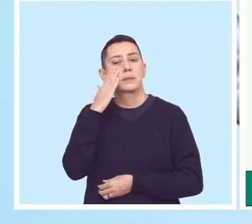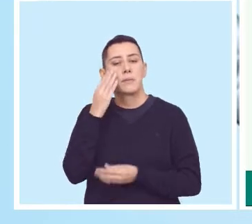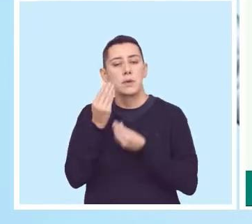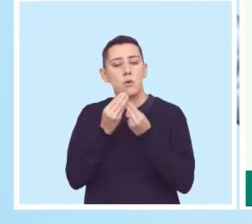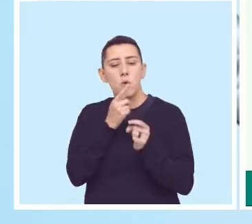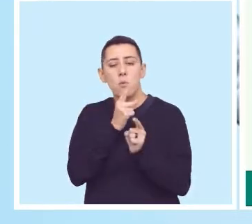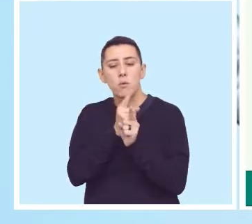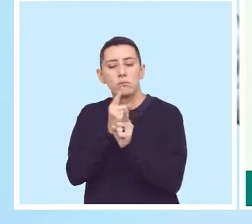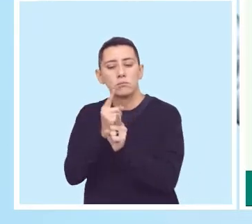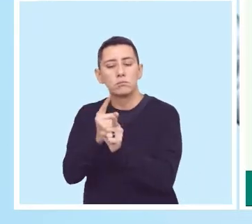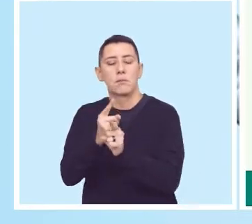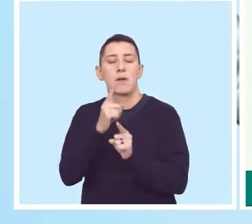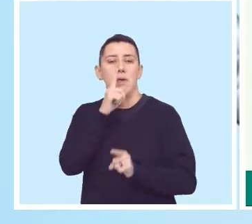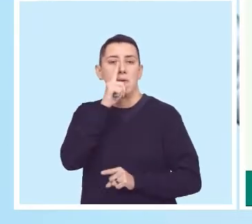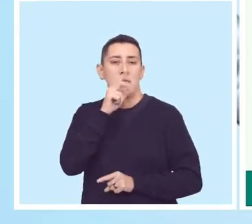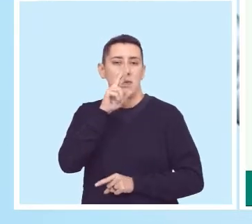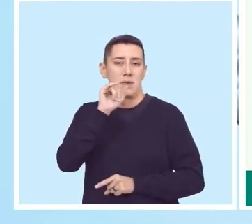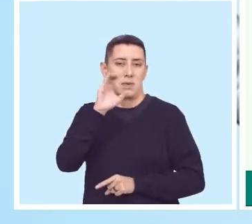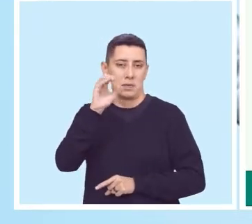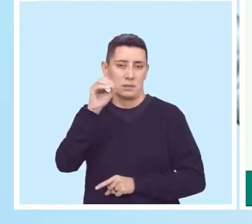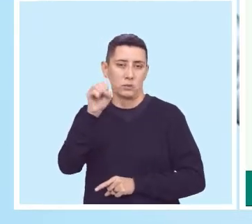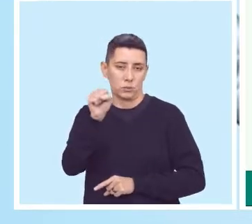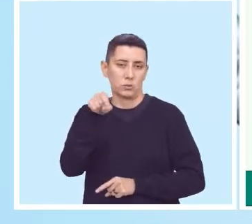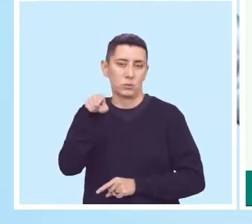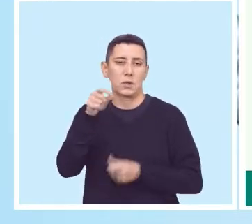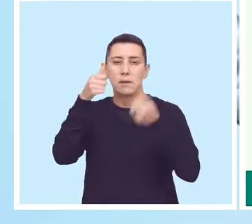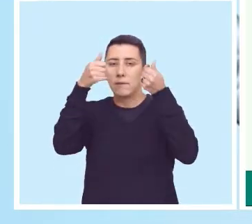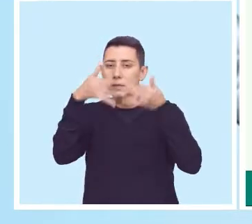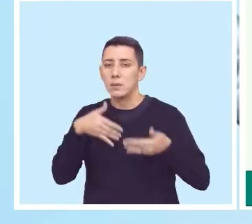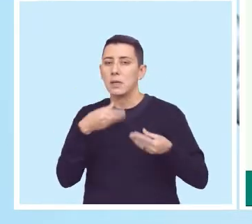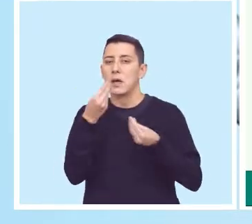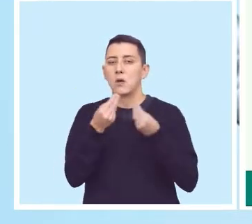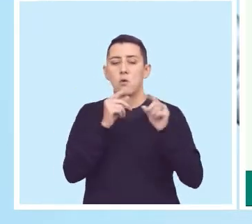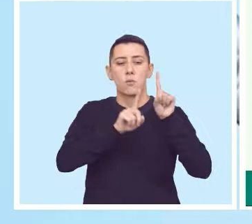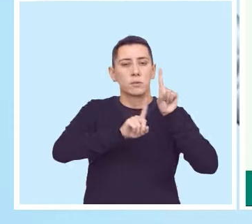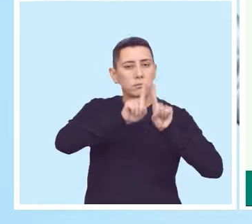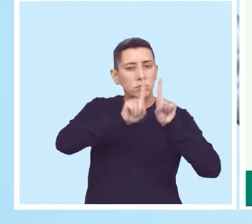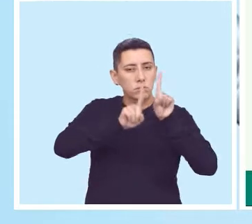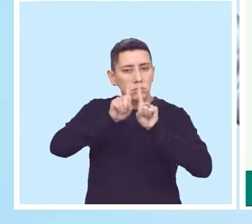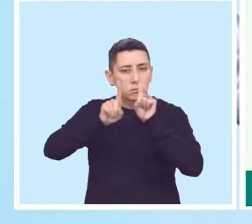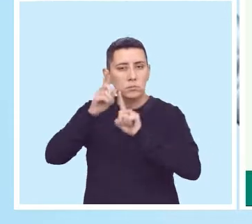falar um pouco da métrica que nós adotamos, né, que nós chamamos de